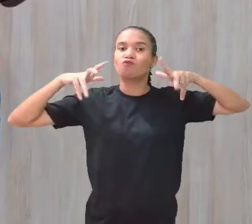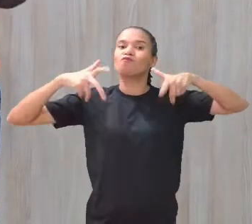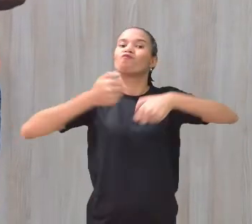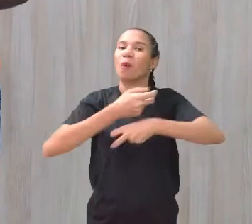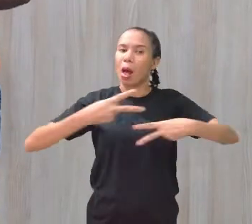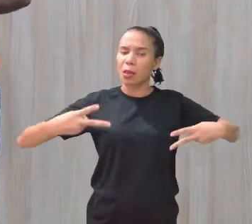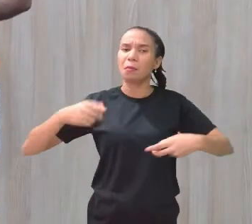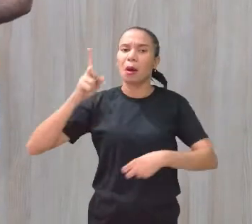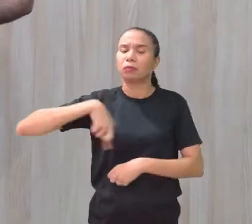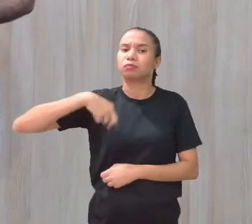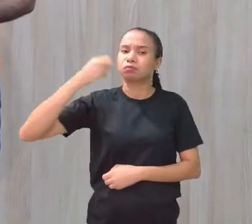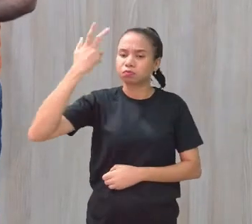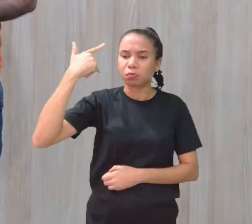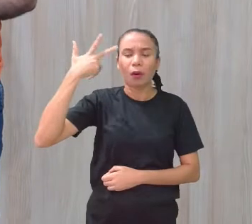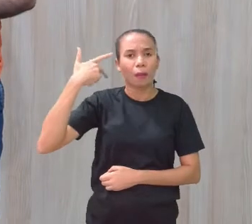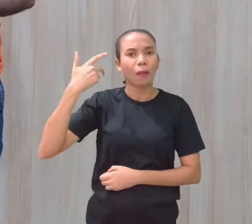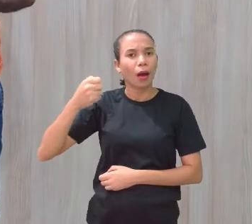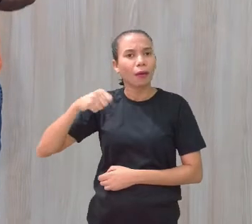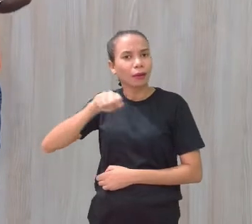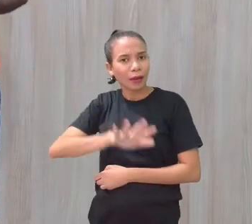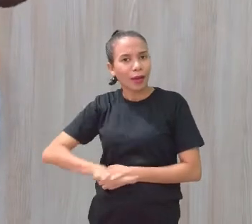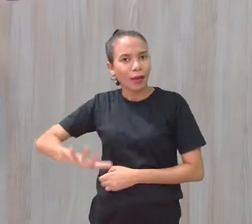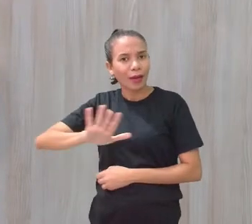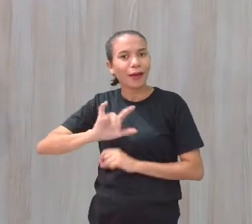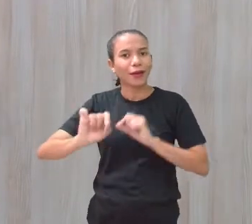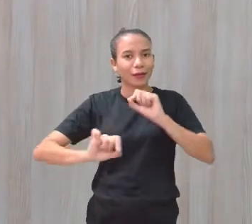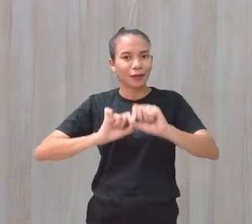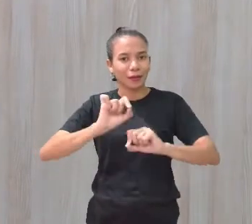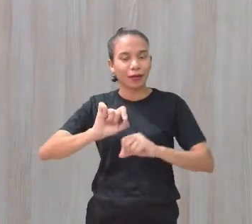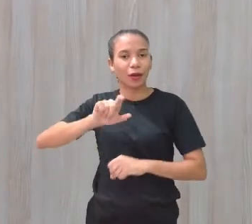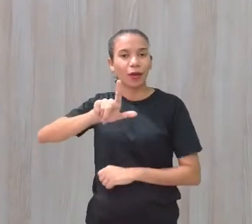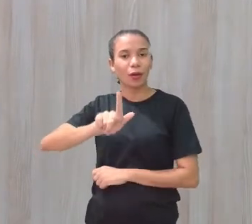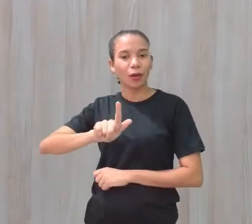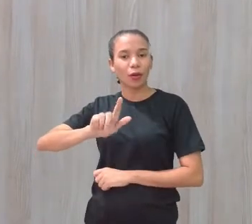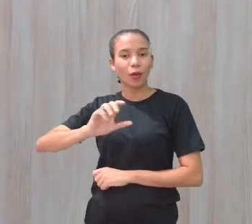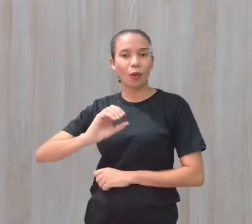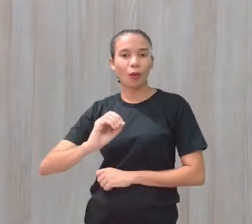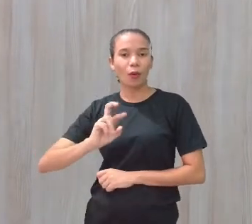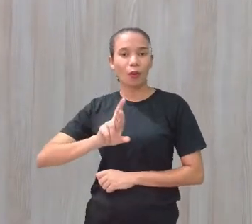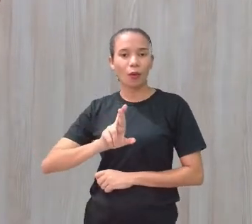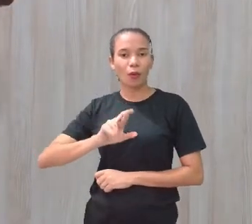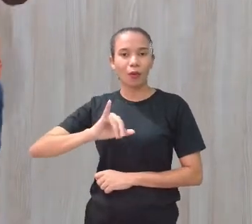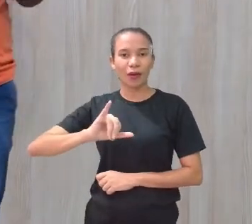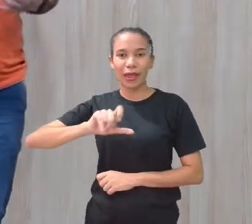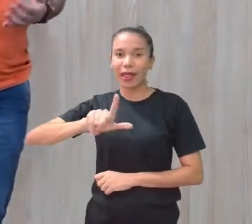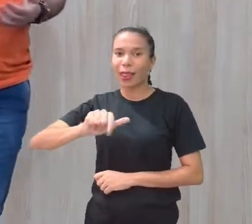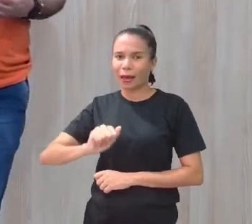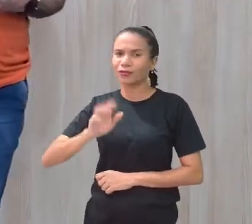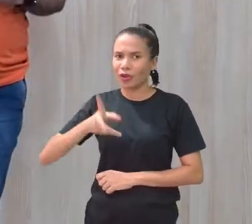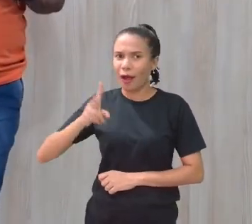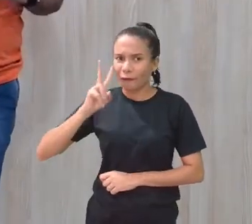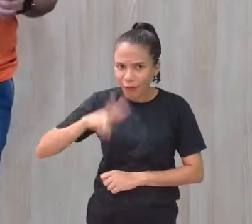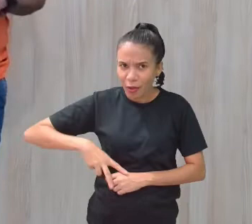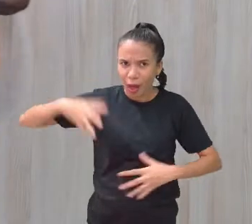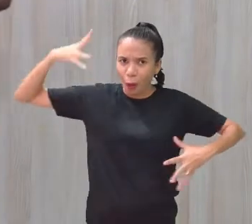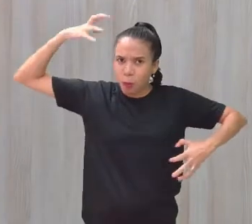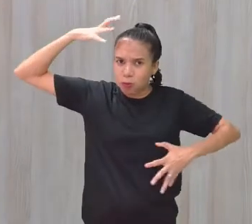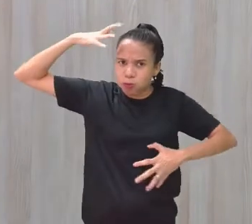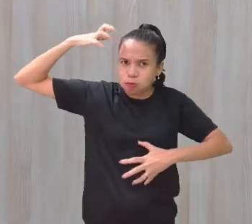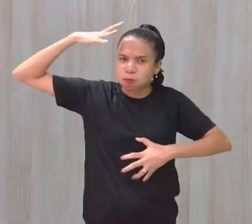que é muito comum naquela área, que é o gorila, né? Então todo mundo já deve ter visto aí,